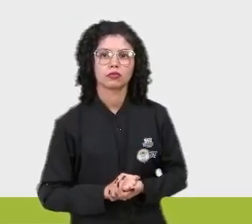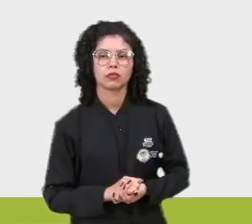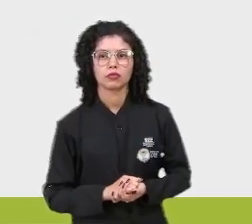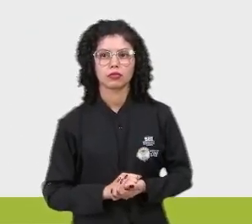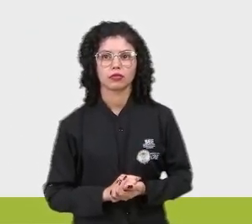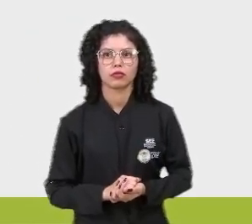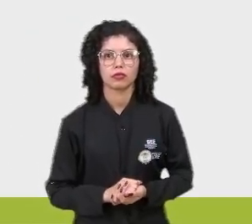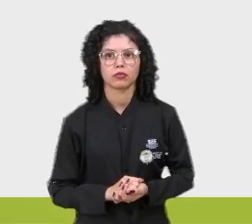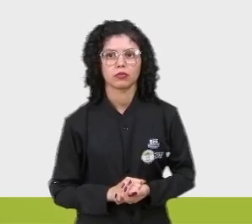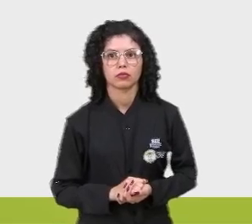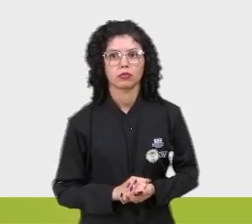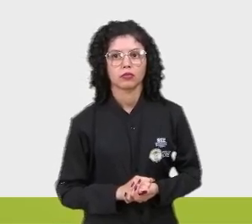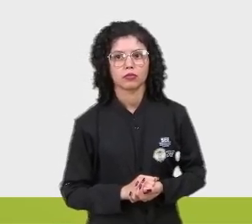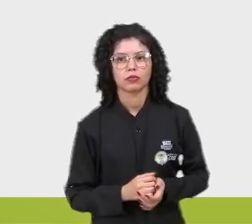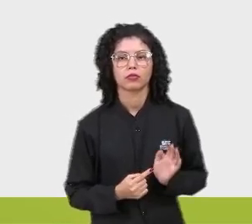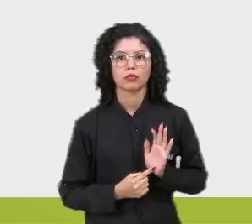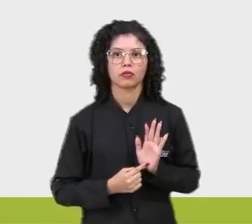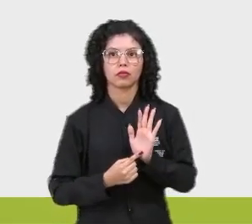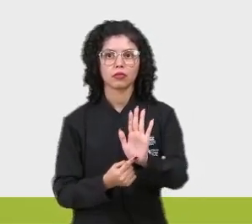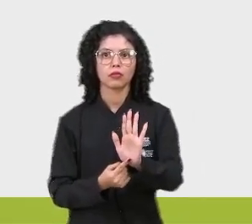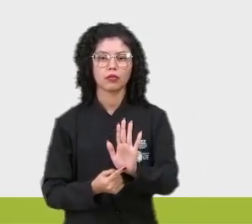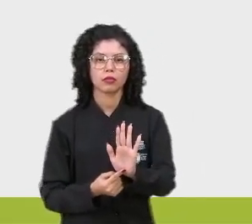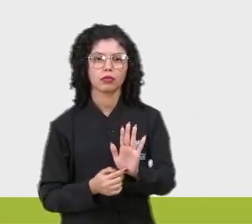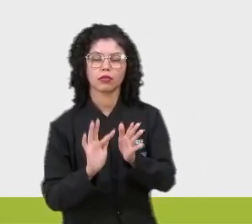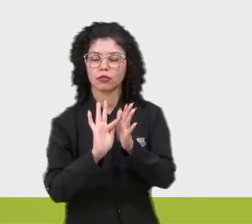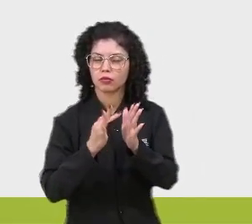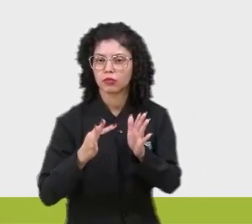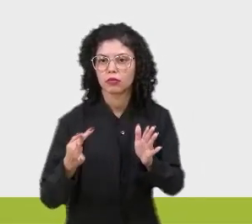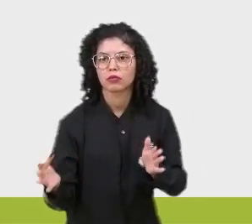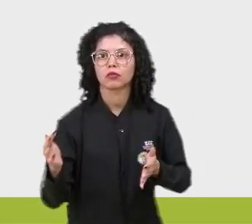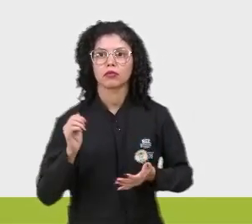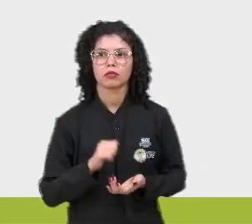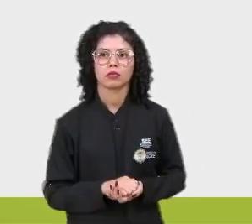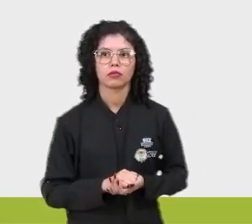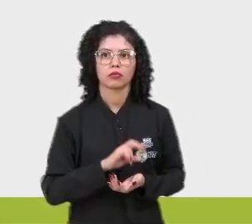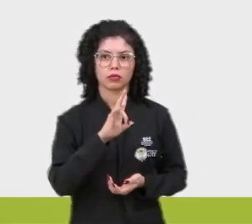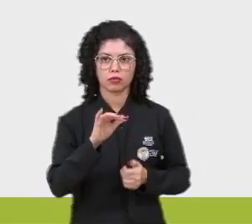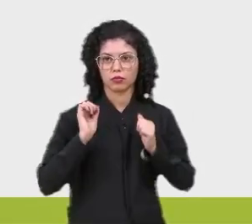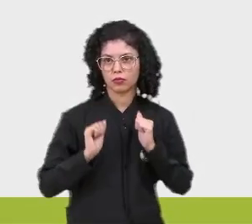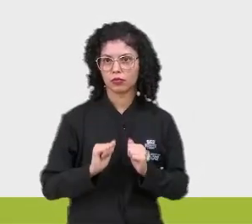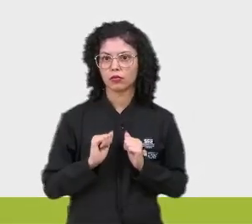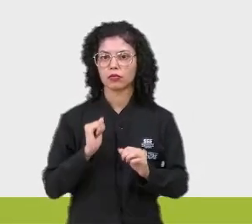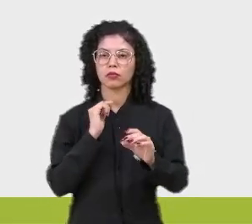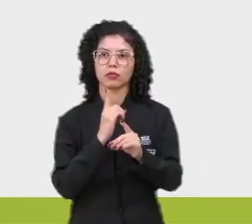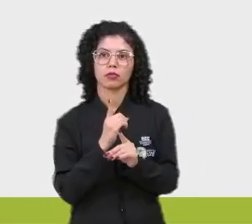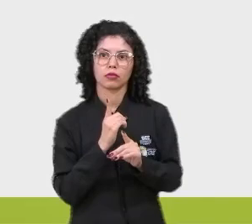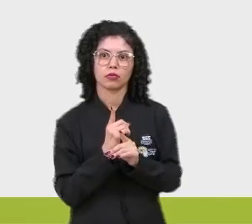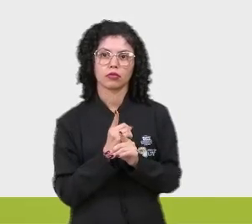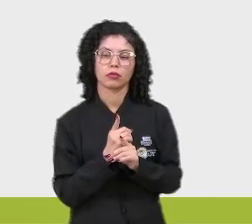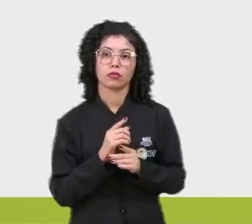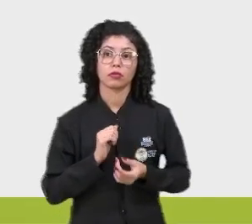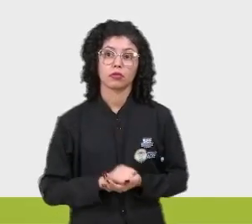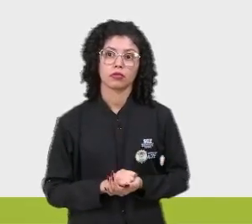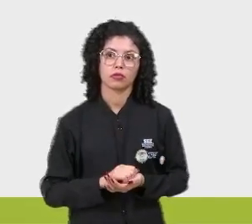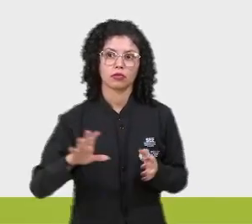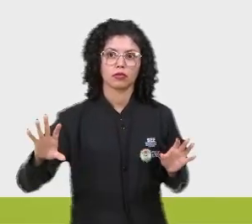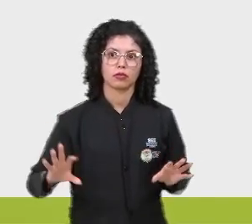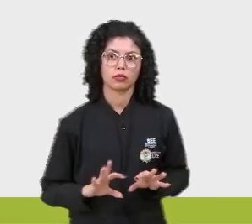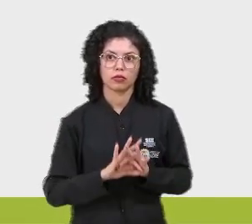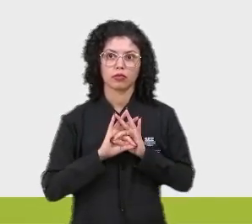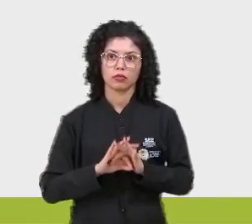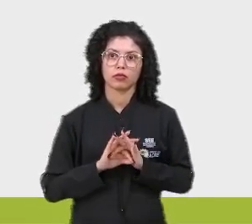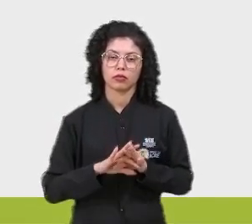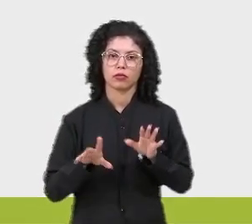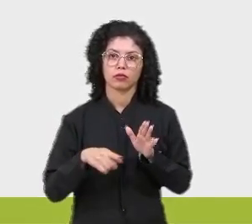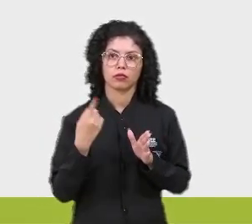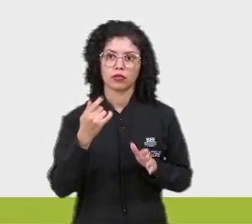Que vai te mostrar as formas que o carbono ele pode ser encontrado em relação às suas ligações.